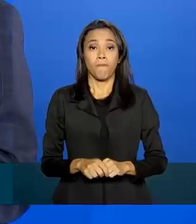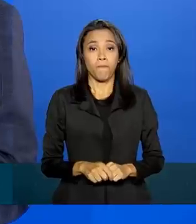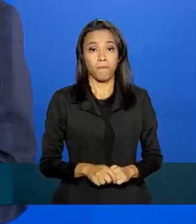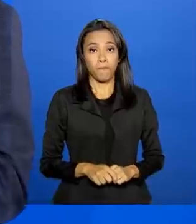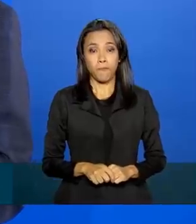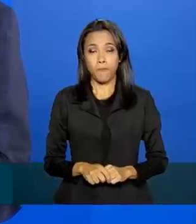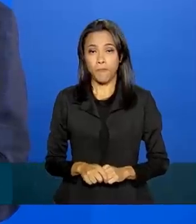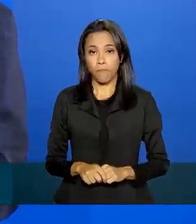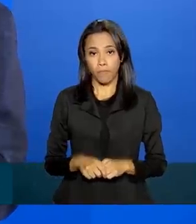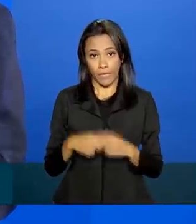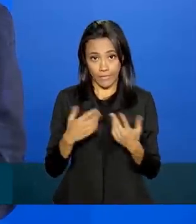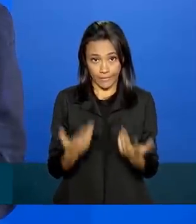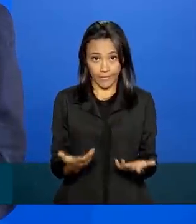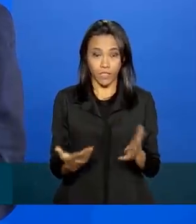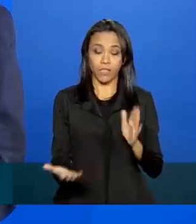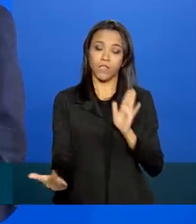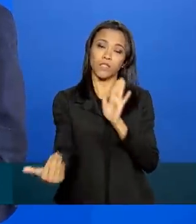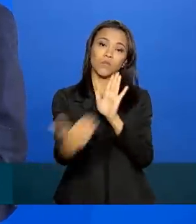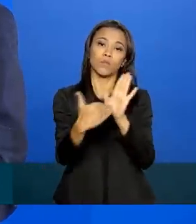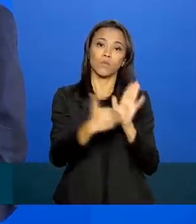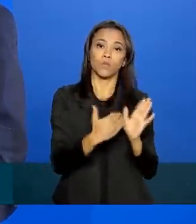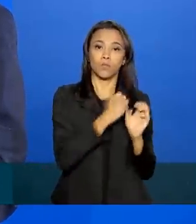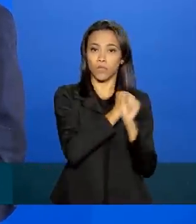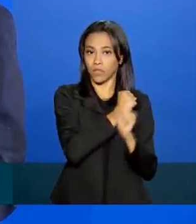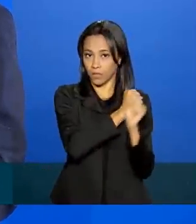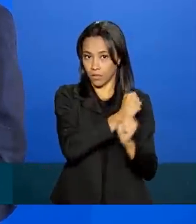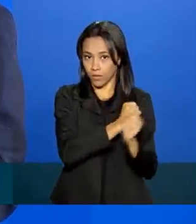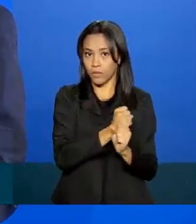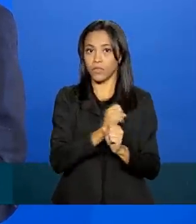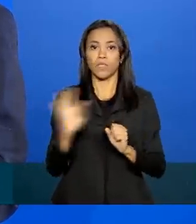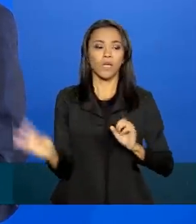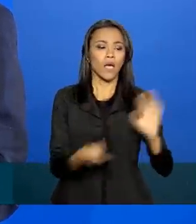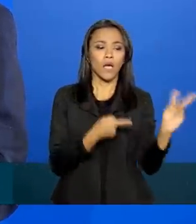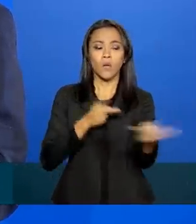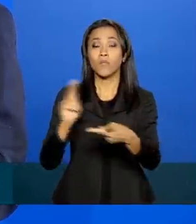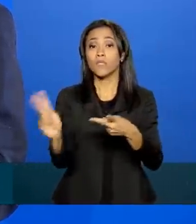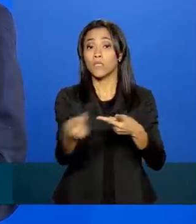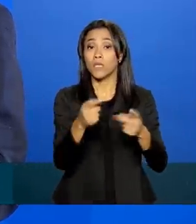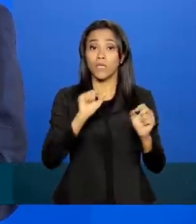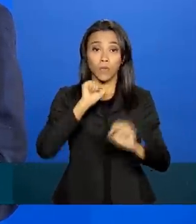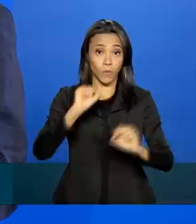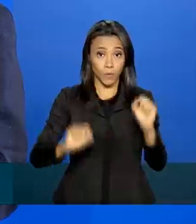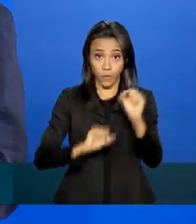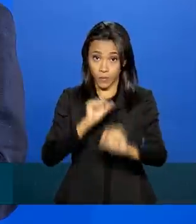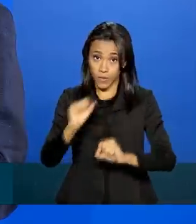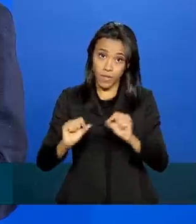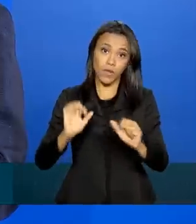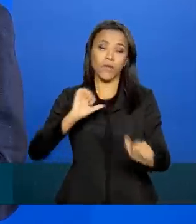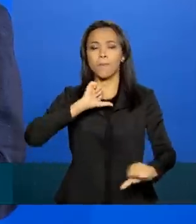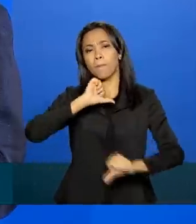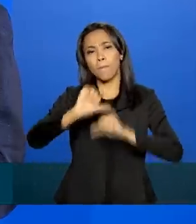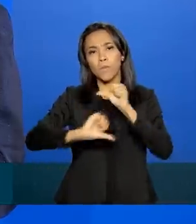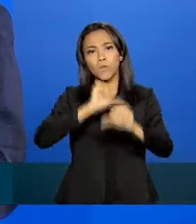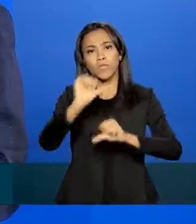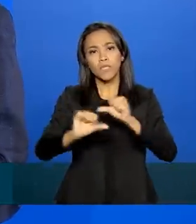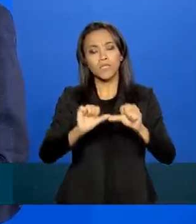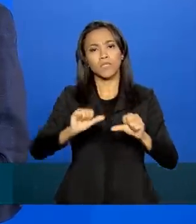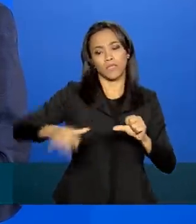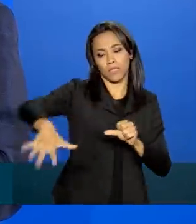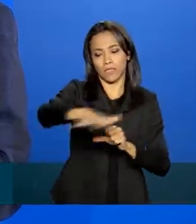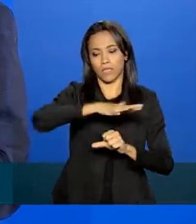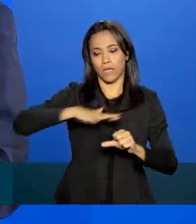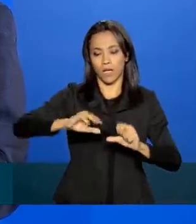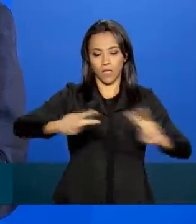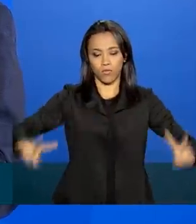e nos últimos anos ocorreram alterações na configuração sistêmica do setor elétrico